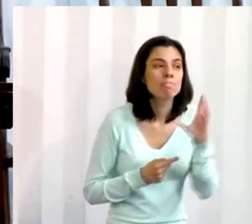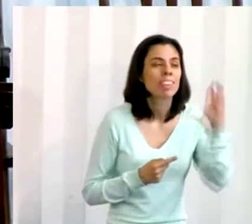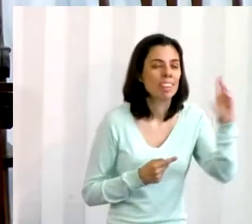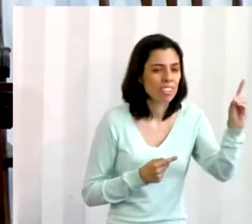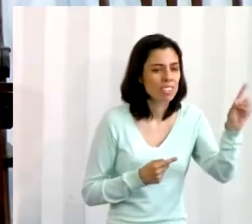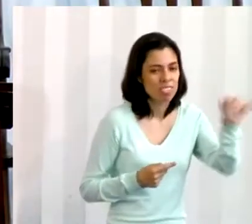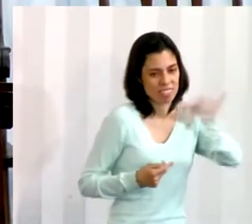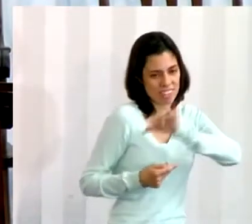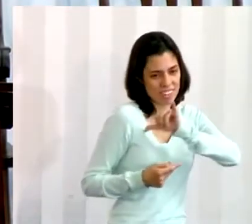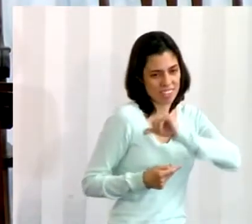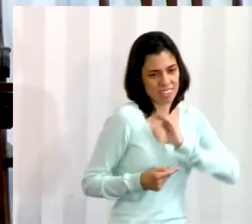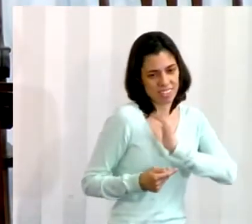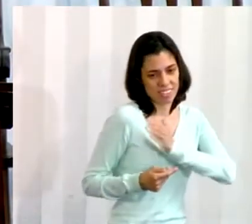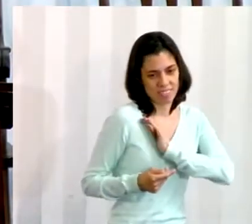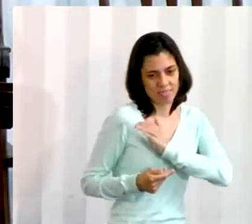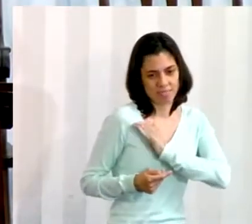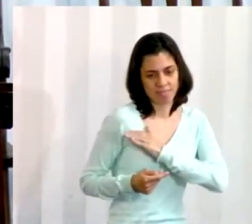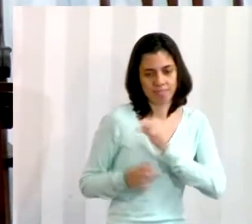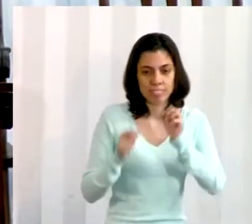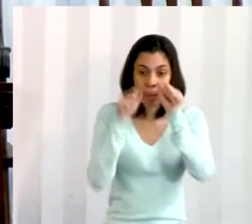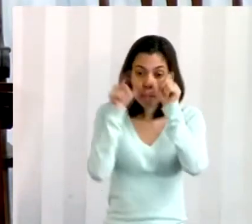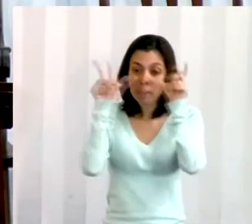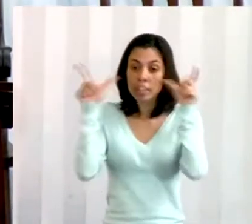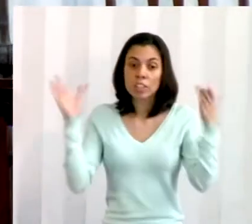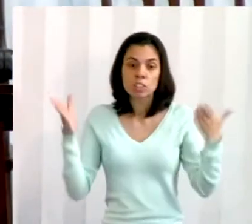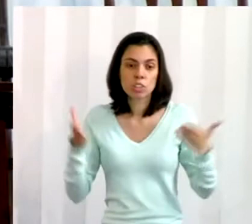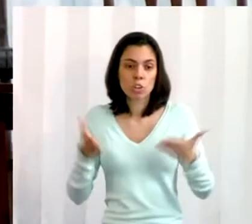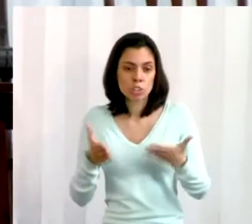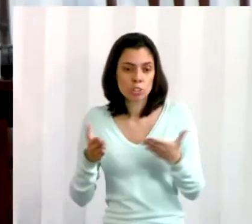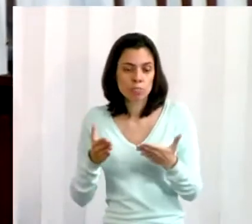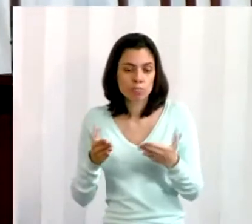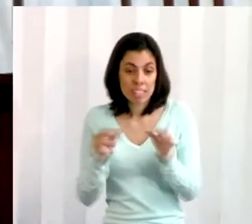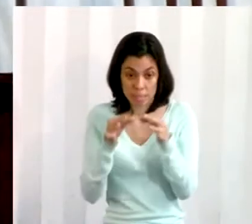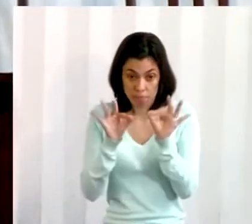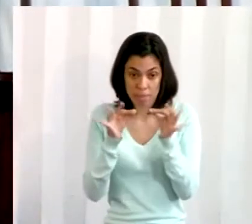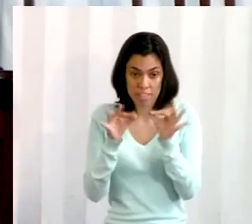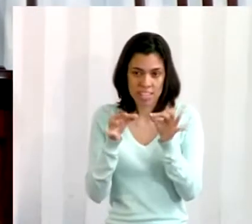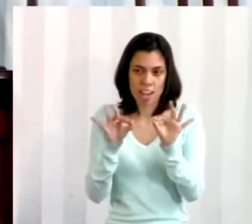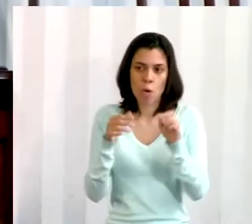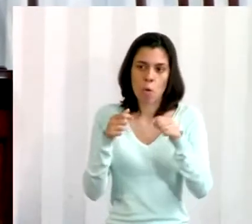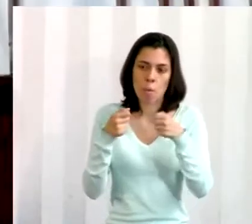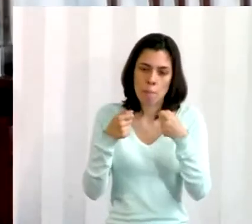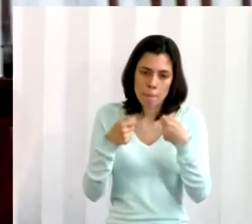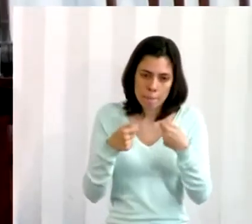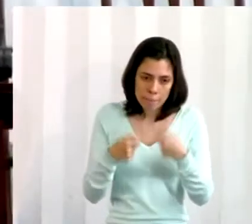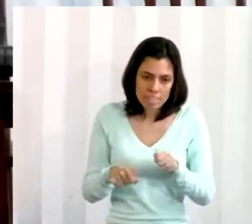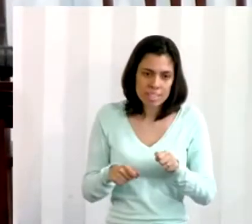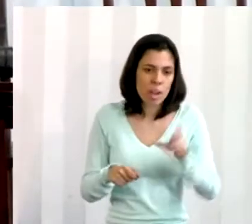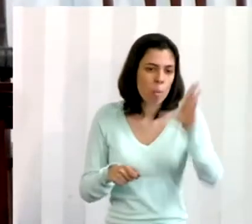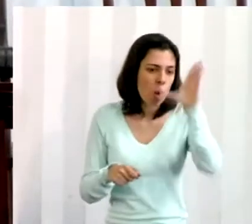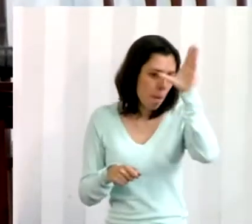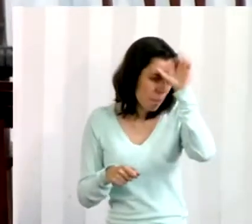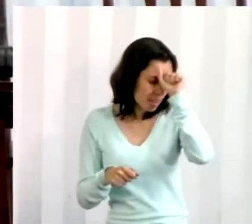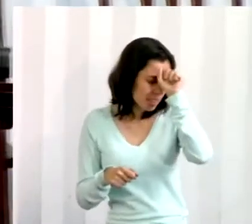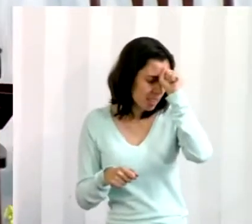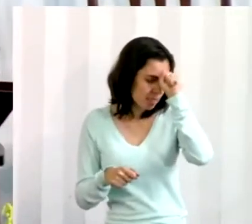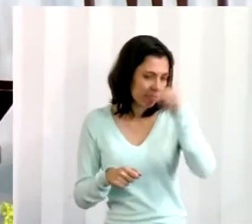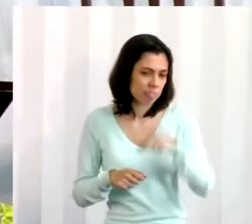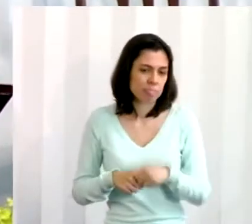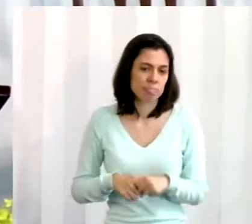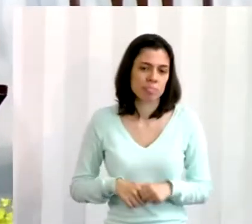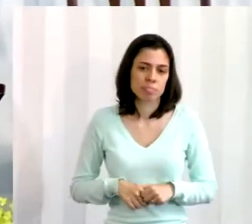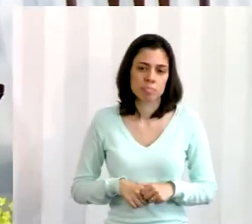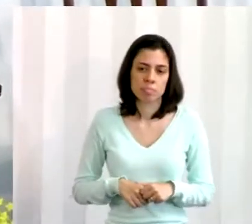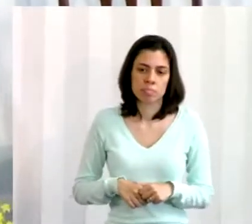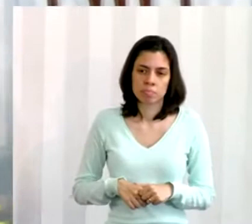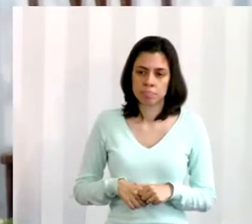nessa manhã solene, nós precisamos estudar a palavra de Deus. Nós faremos de uma forma mais breve nessa manhã, para não comprometer